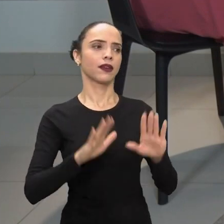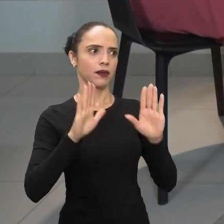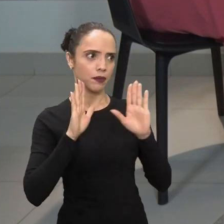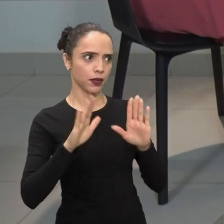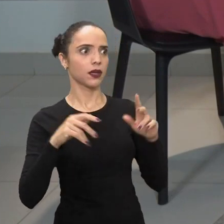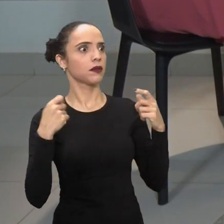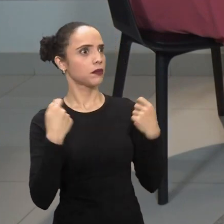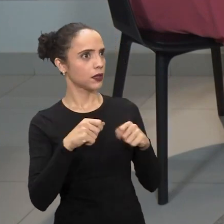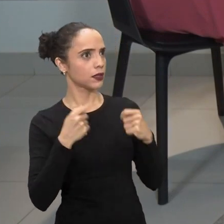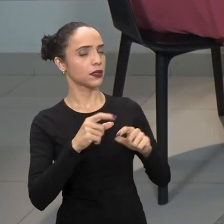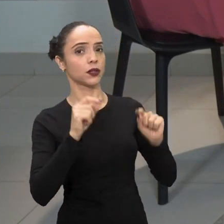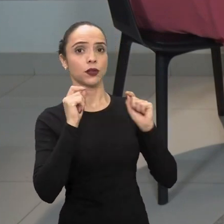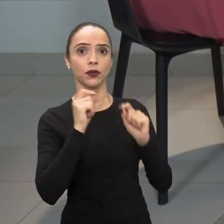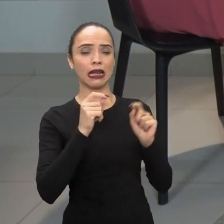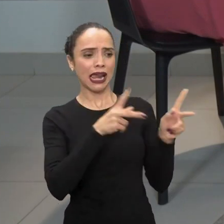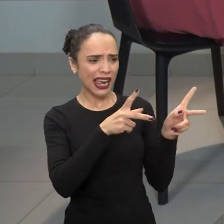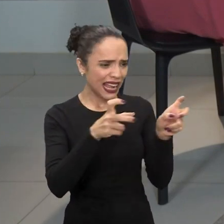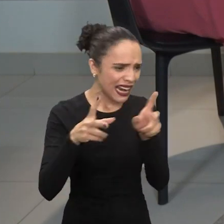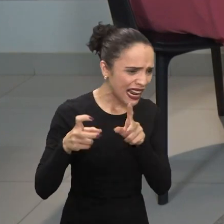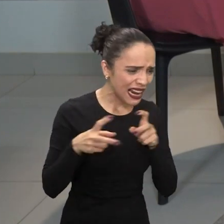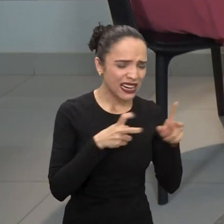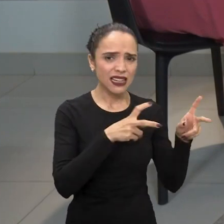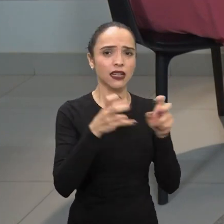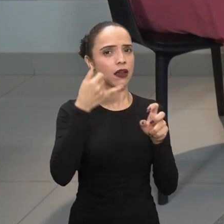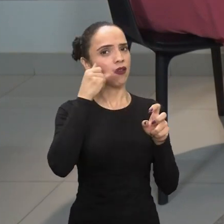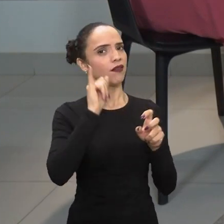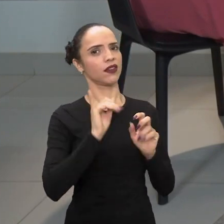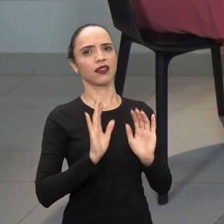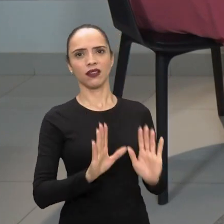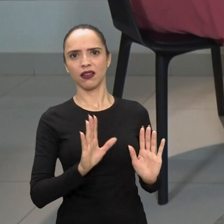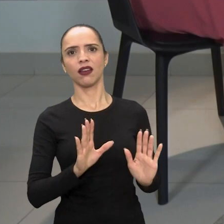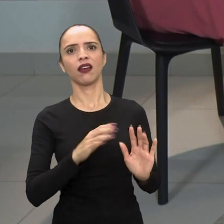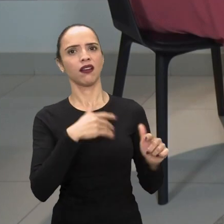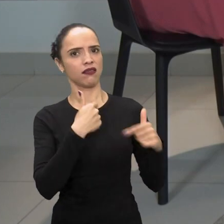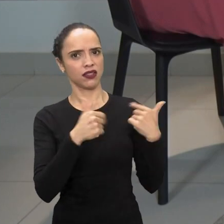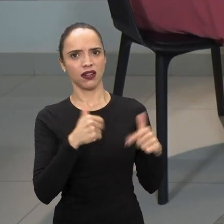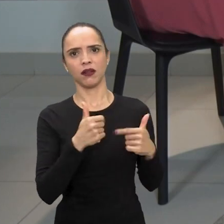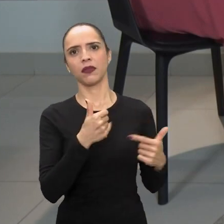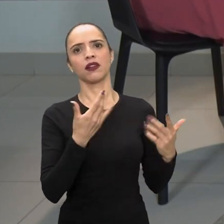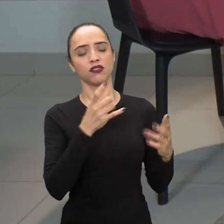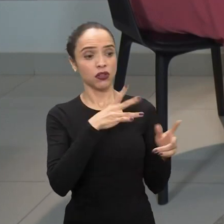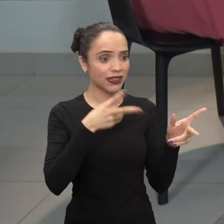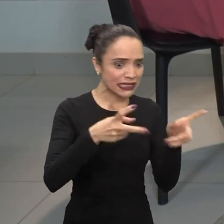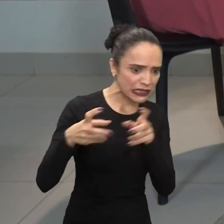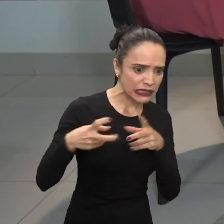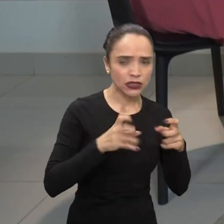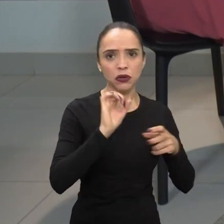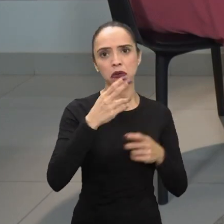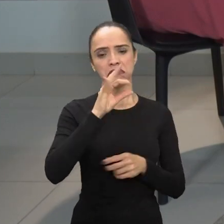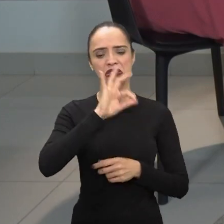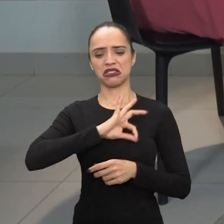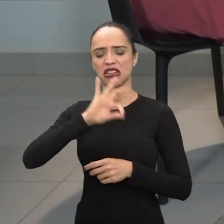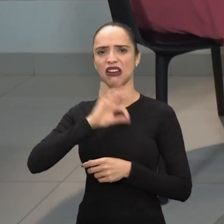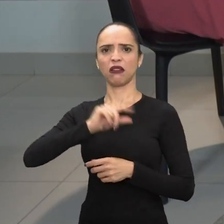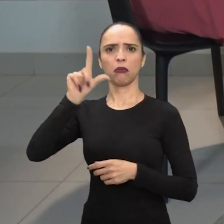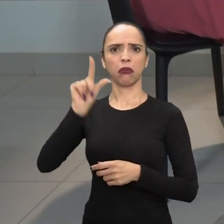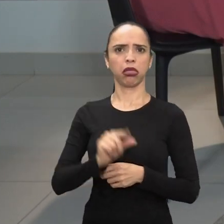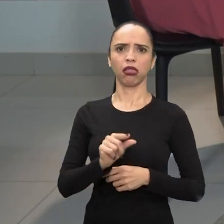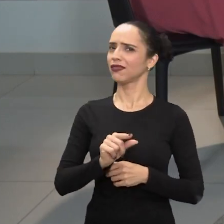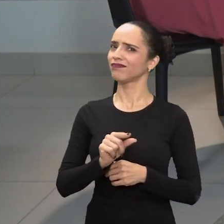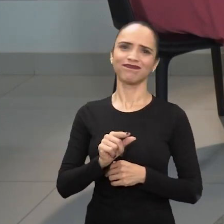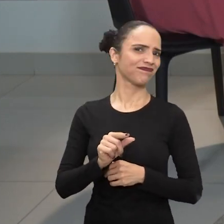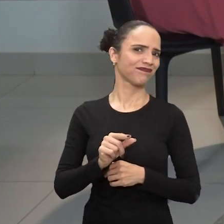desde que não haja uma exploração com um sub trabalho é esse o ponto que é colocar ou com subs salários né